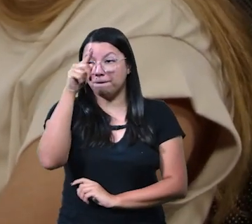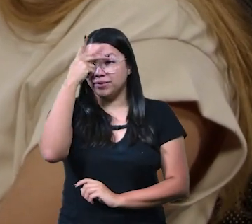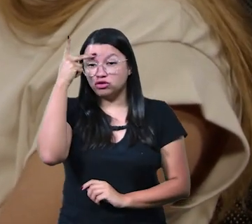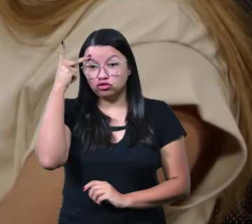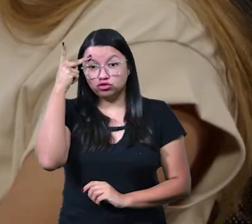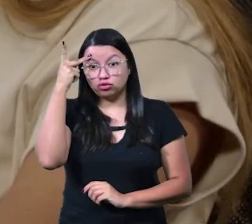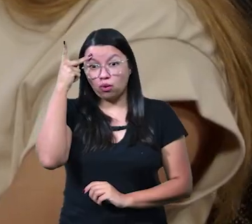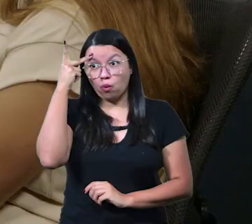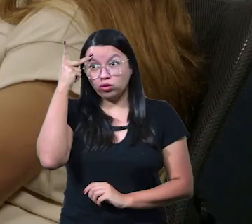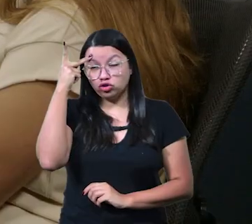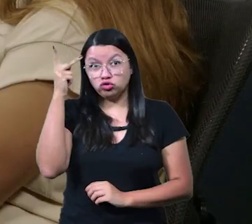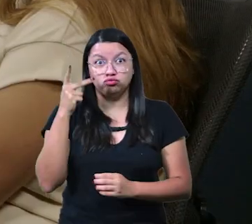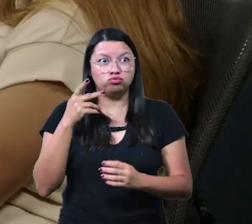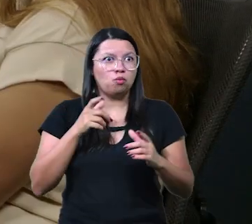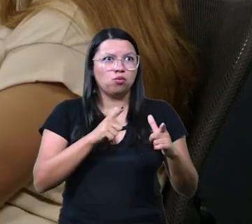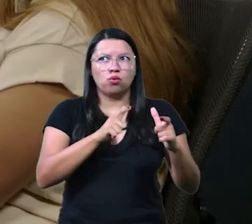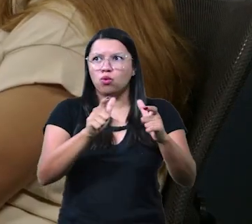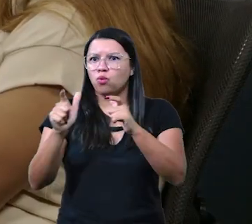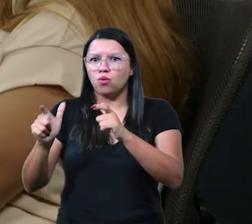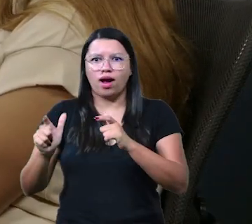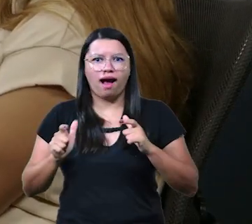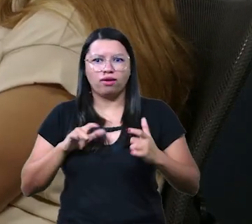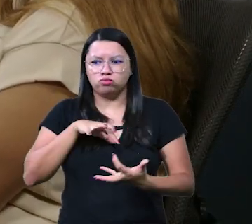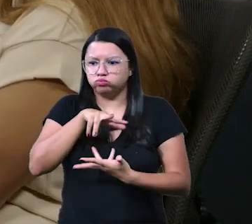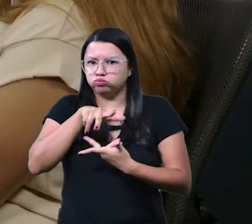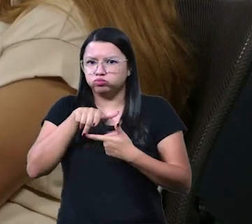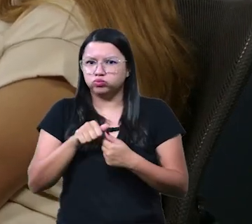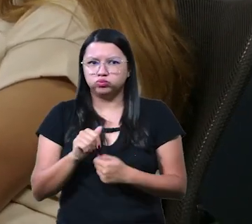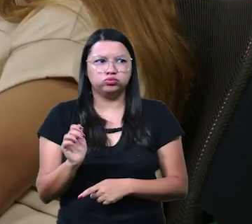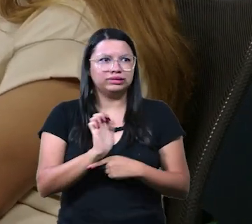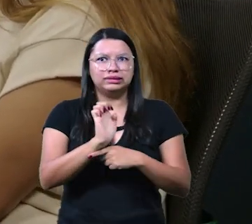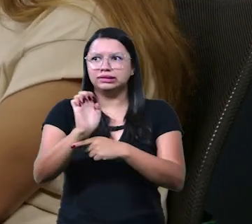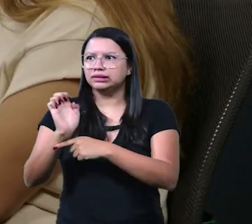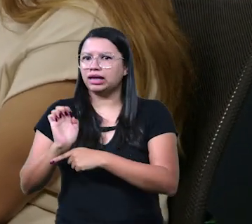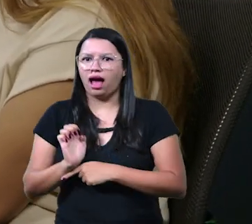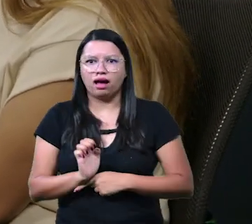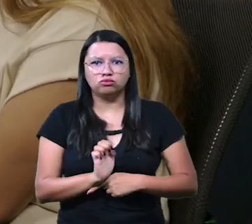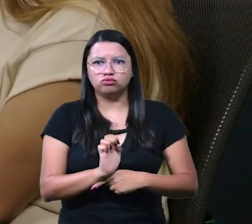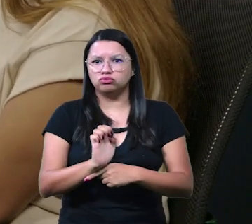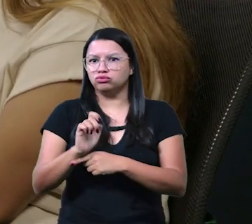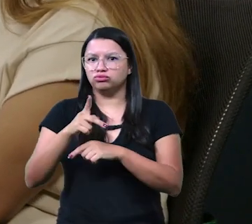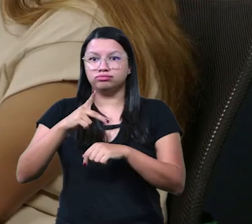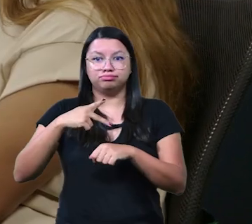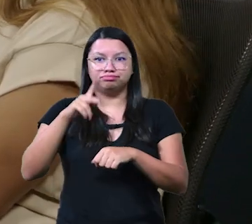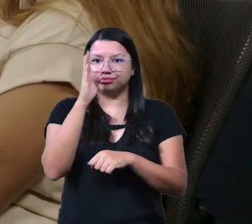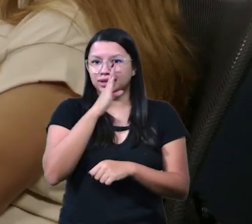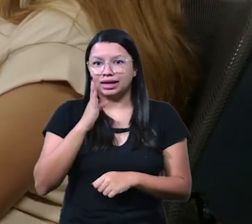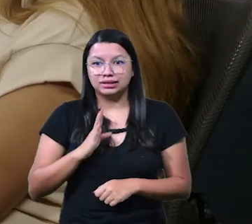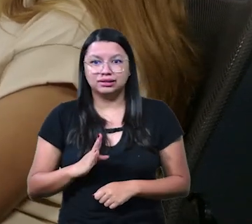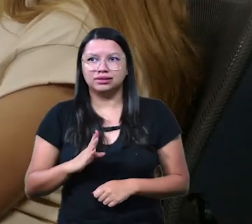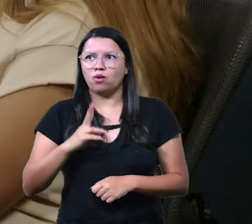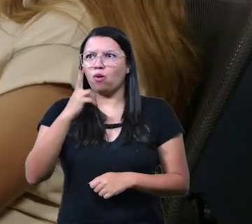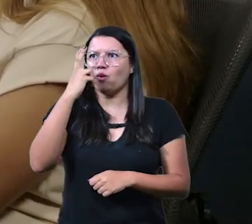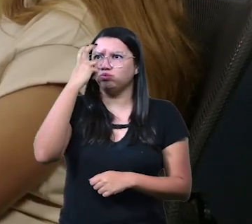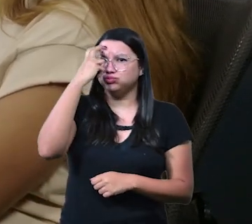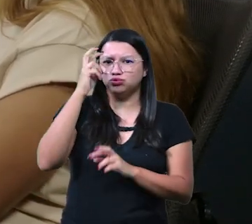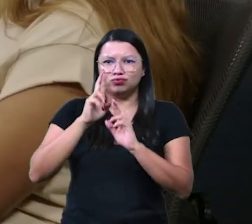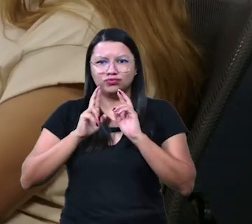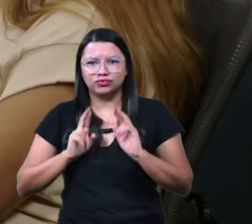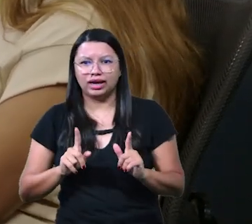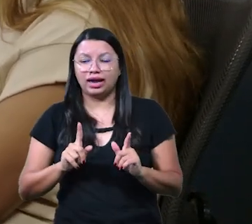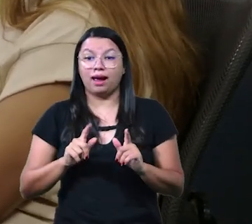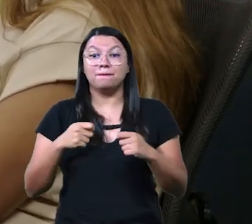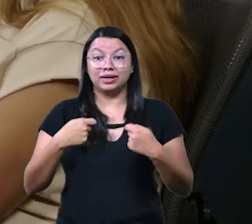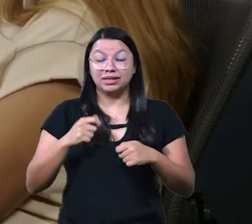lugares do mundo, de todos os estados do Brasil. E, assim, são culturas diferentes e você tem que conseguir entregar o